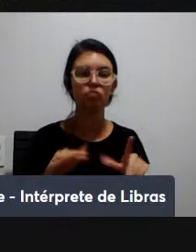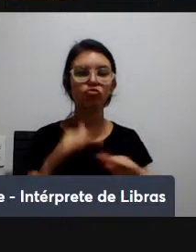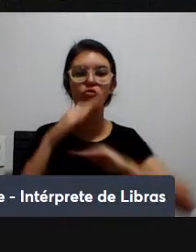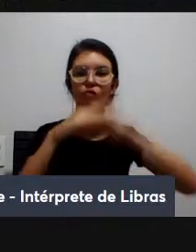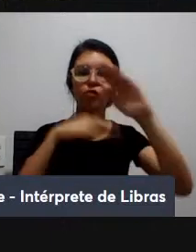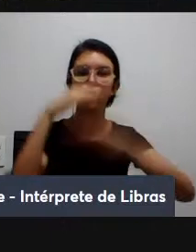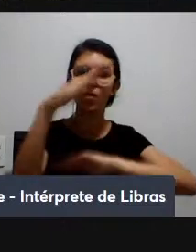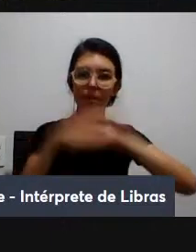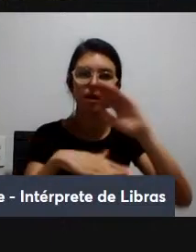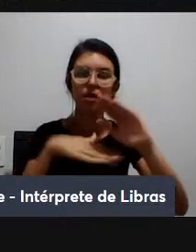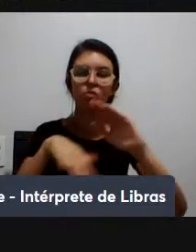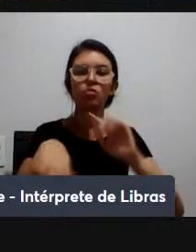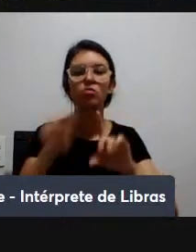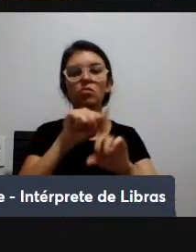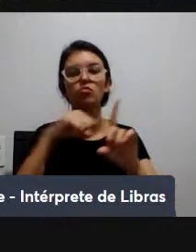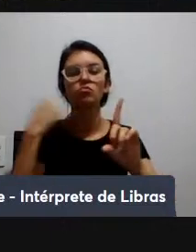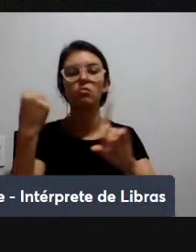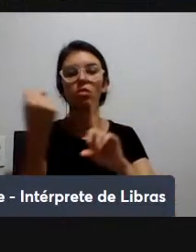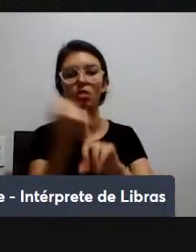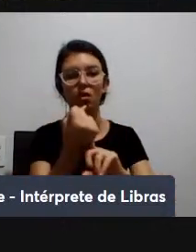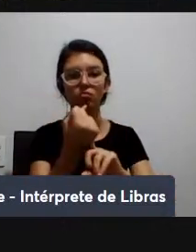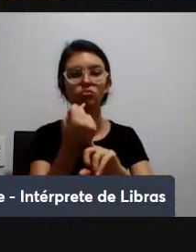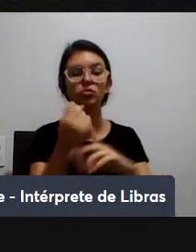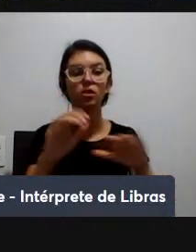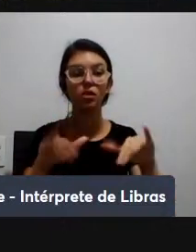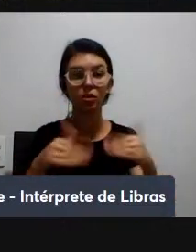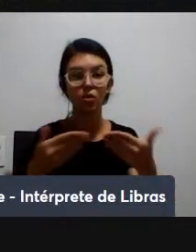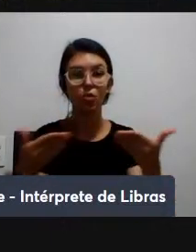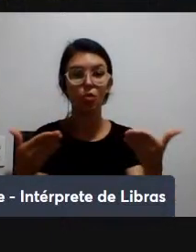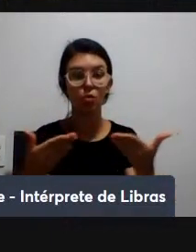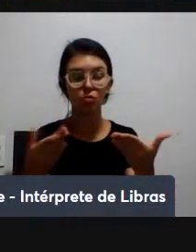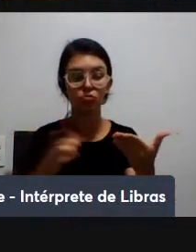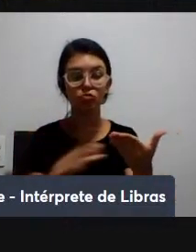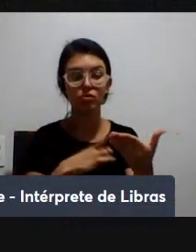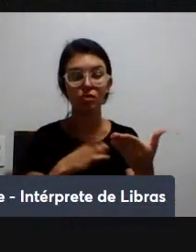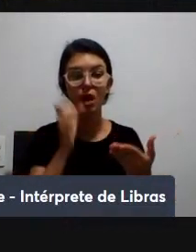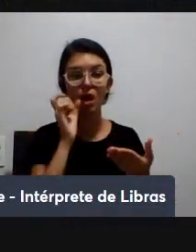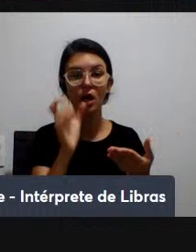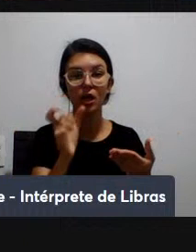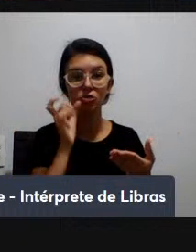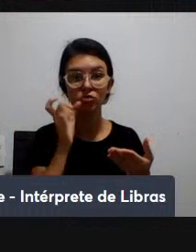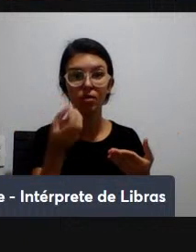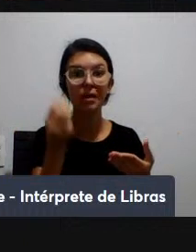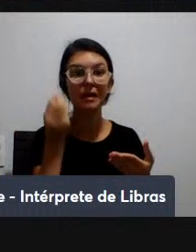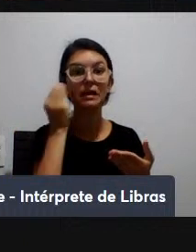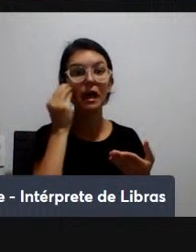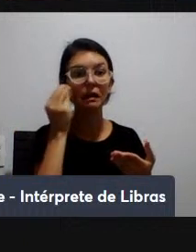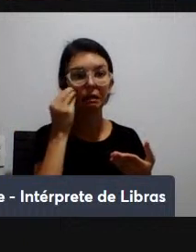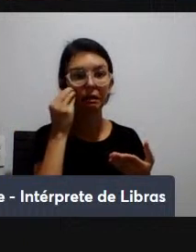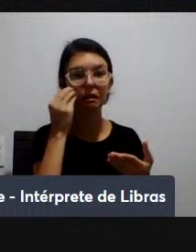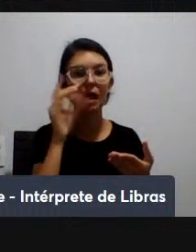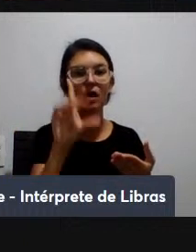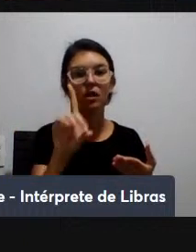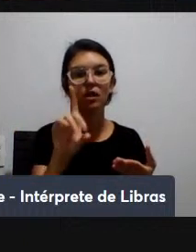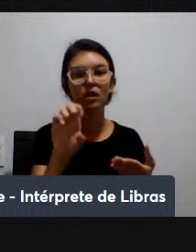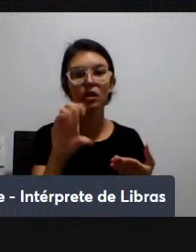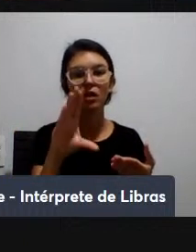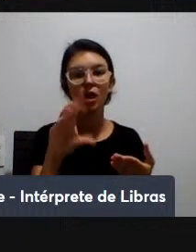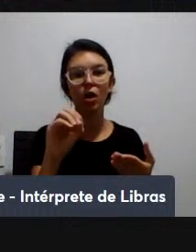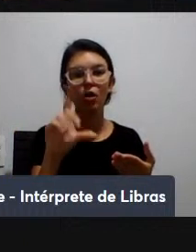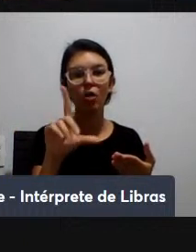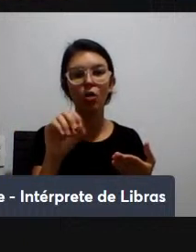desenvolvimento civilizacional. E há hoje, então, essa crítica para o sentido de tentar decolonizar o campo